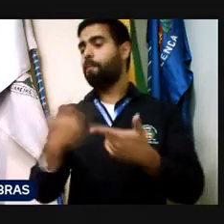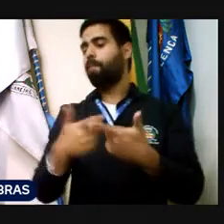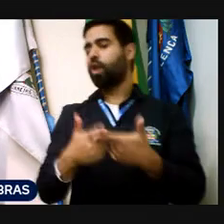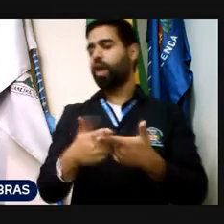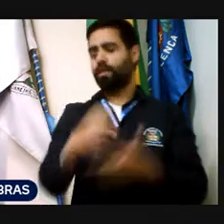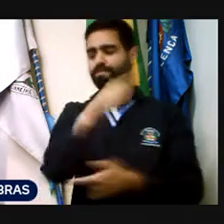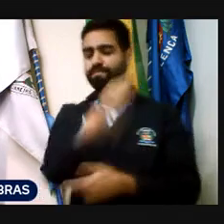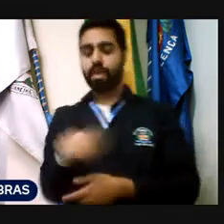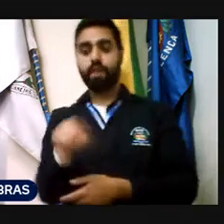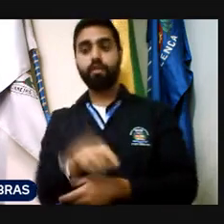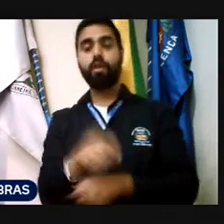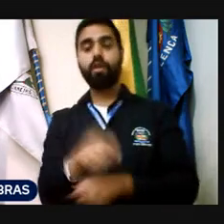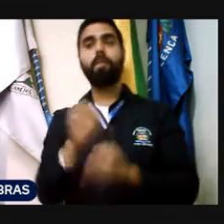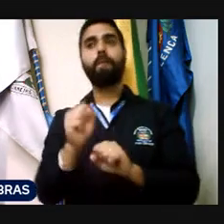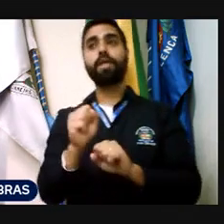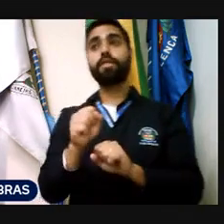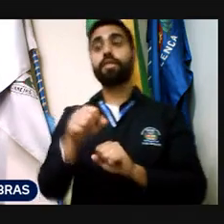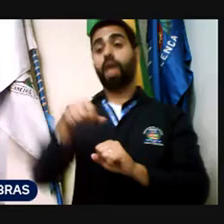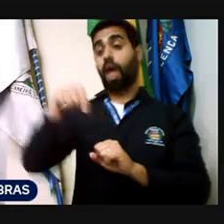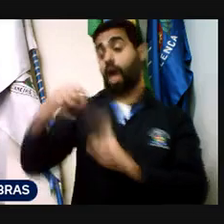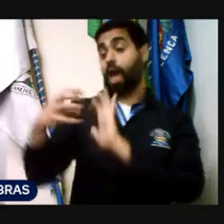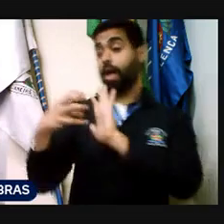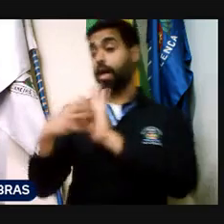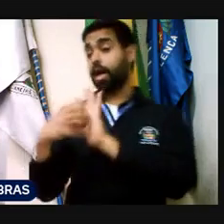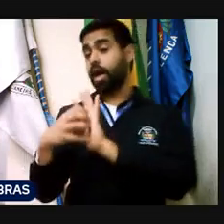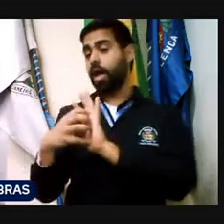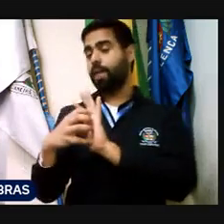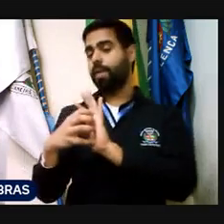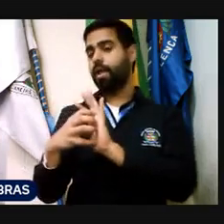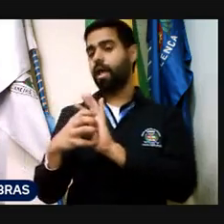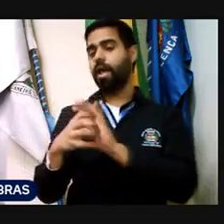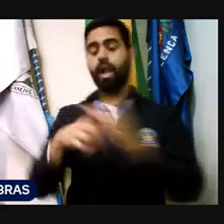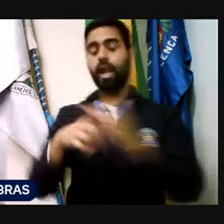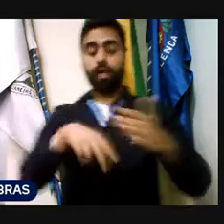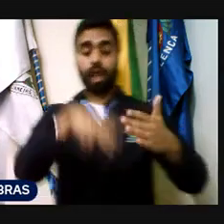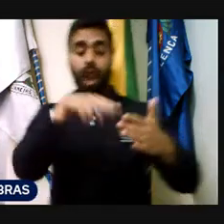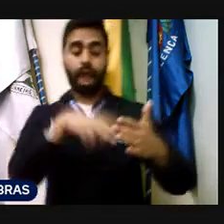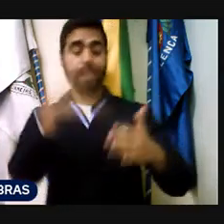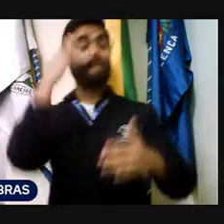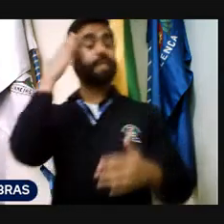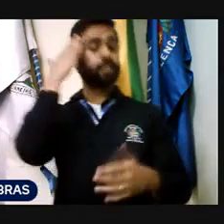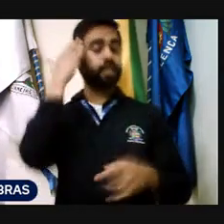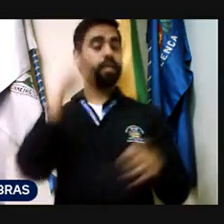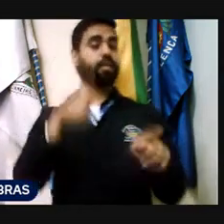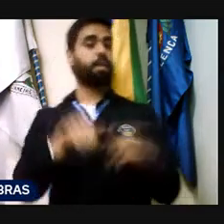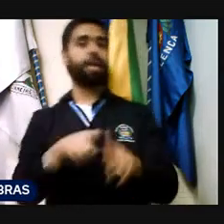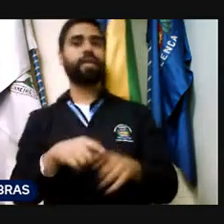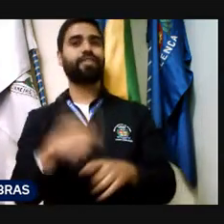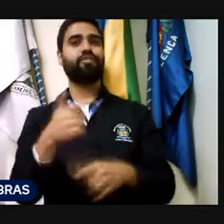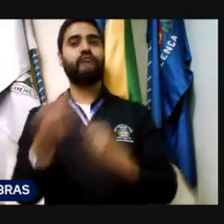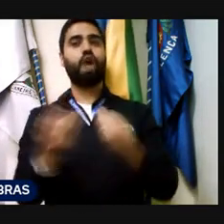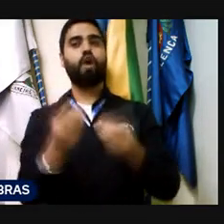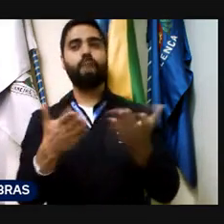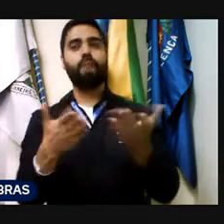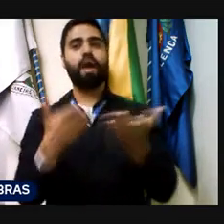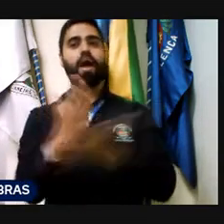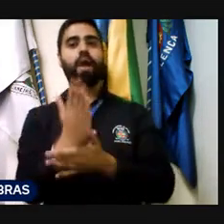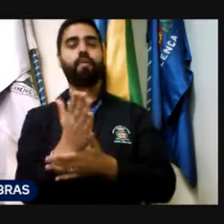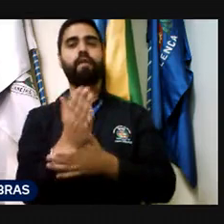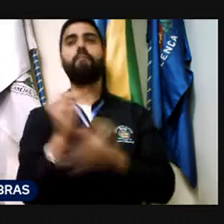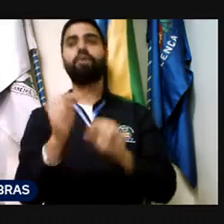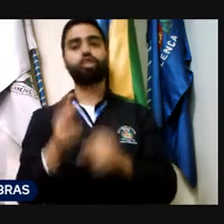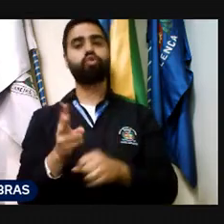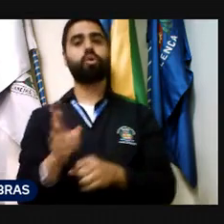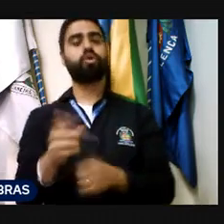veto, a fim de que a Igreja Casa Legislativa proceder à sua apreciação para que, em havendo a quiescência de Vossa Excelência, seja mantido